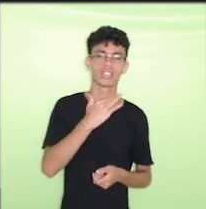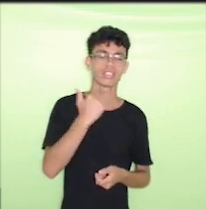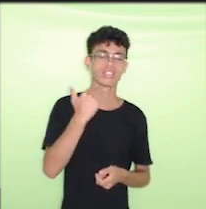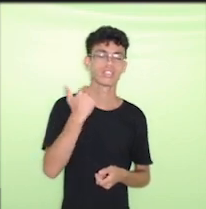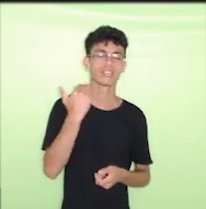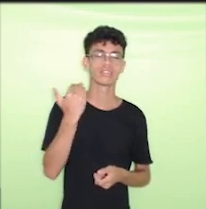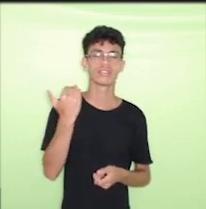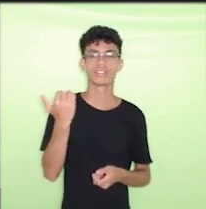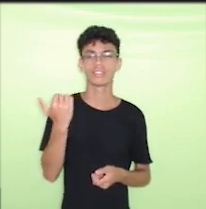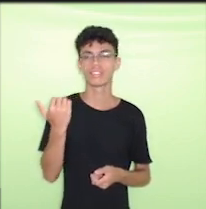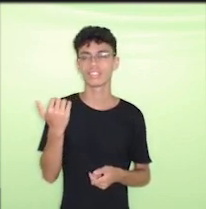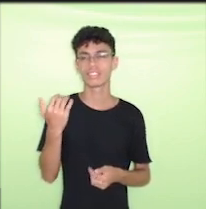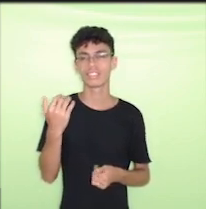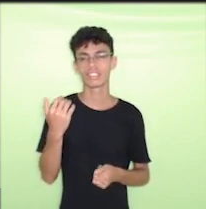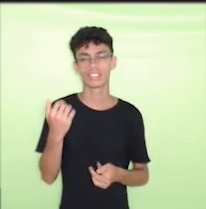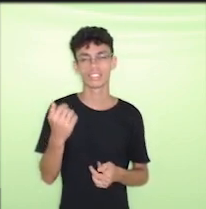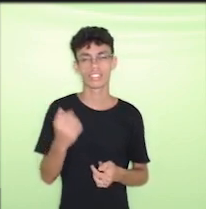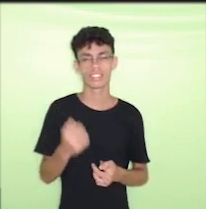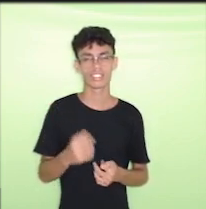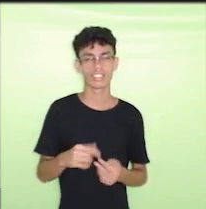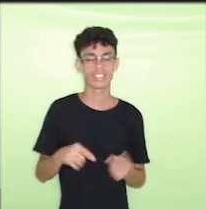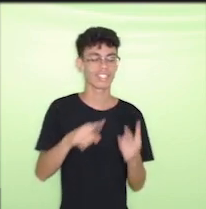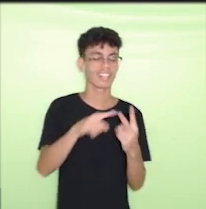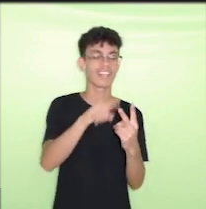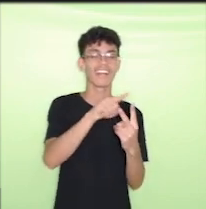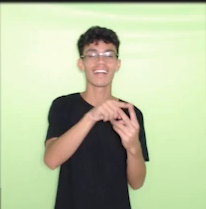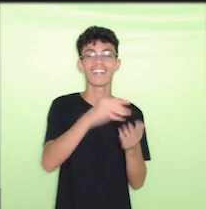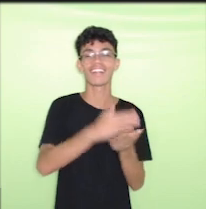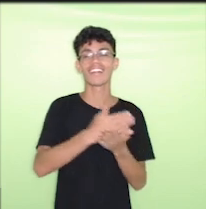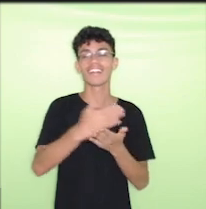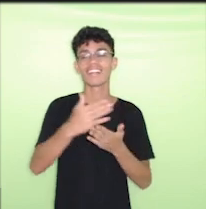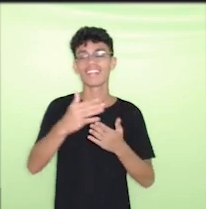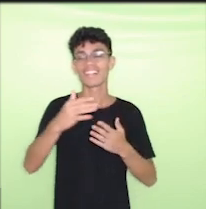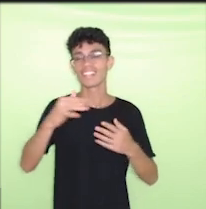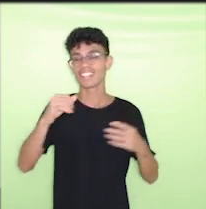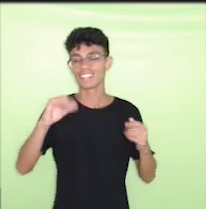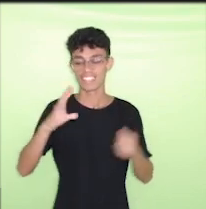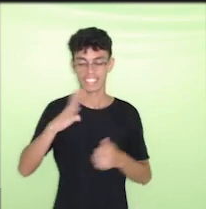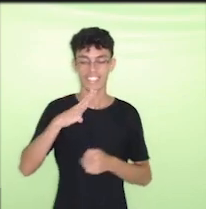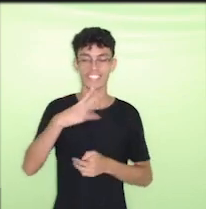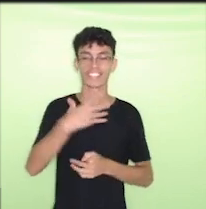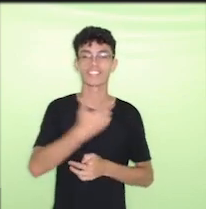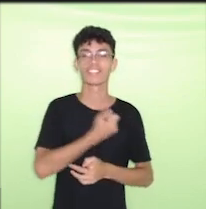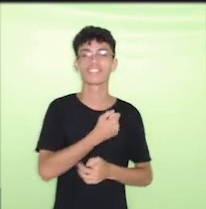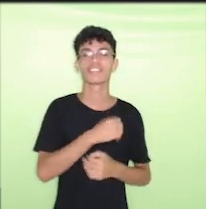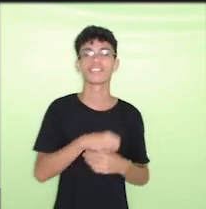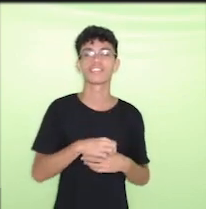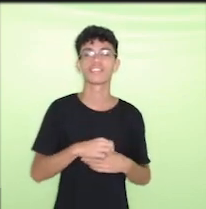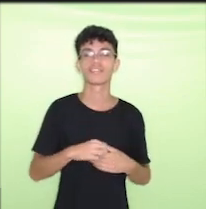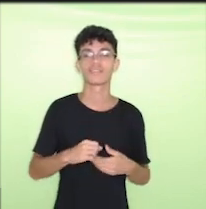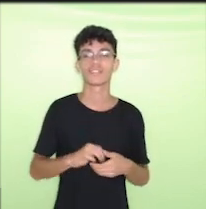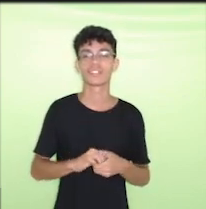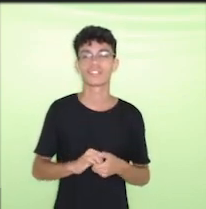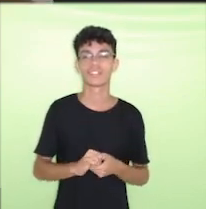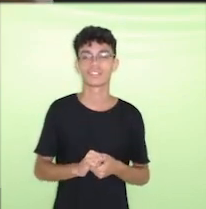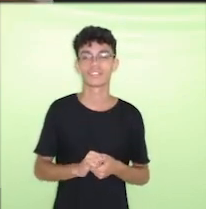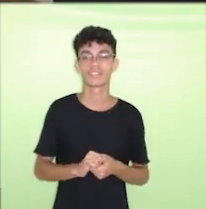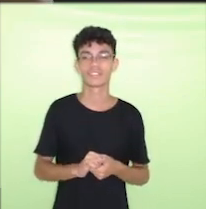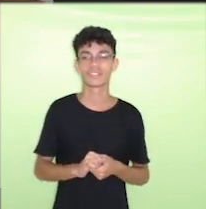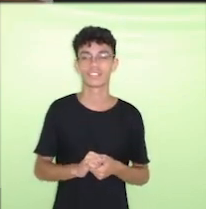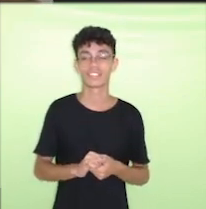Olha! Eta e zeta começaram de novo, salvaram-se. Sim, apenas a